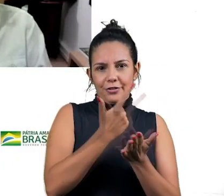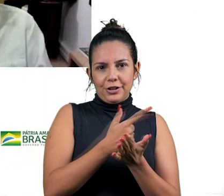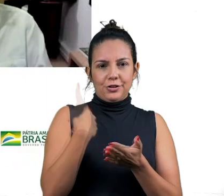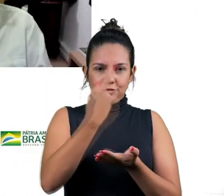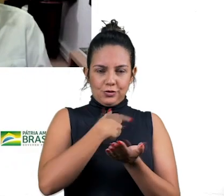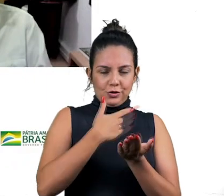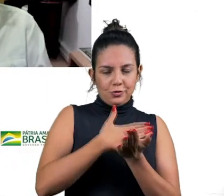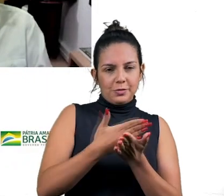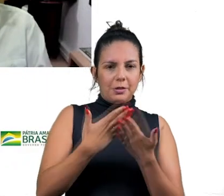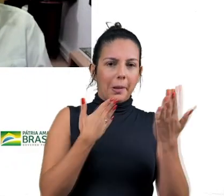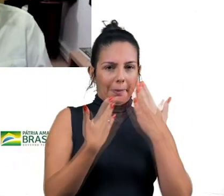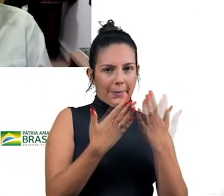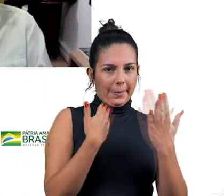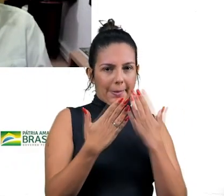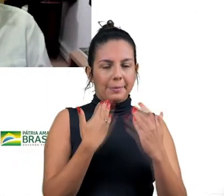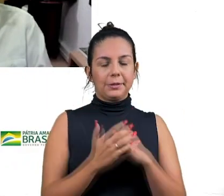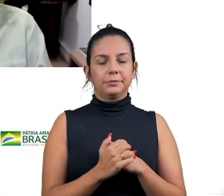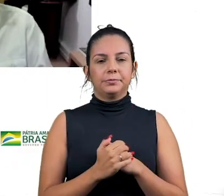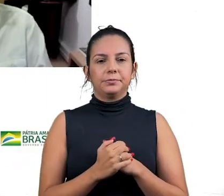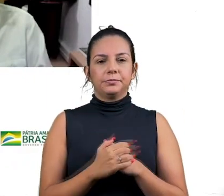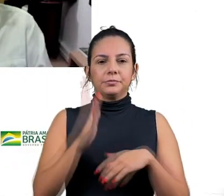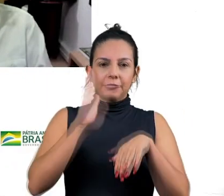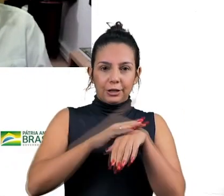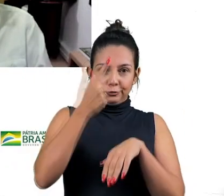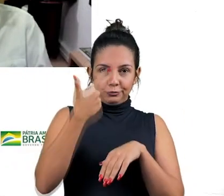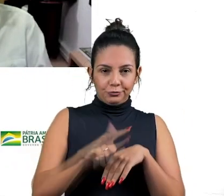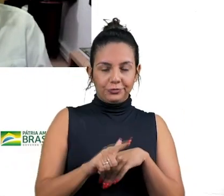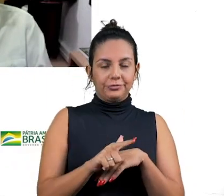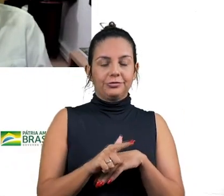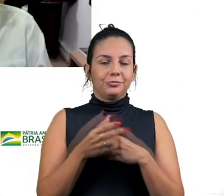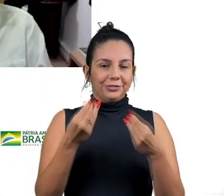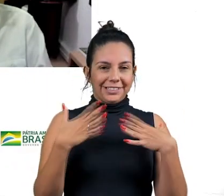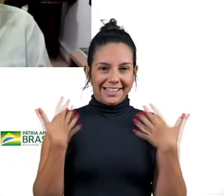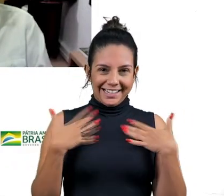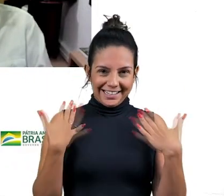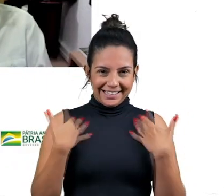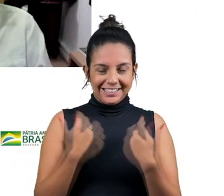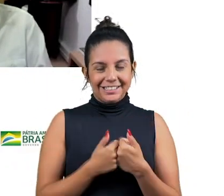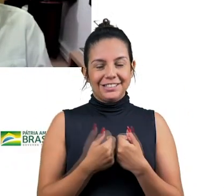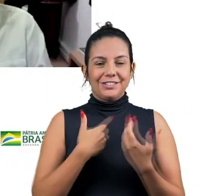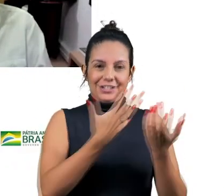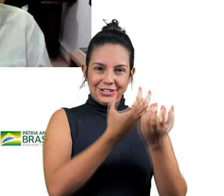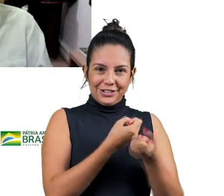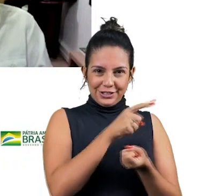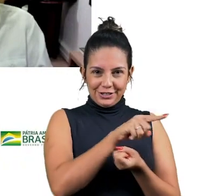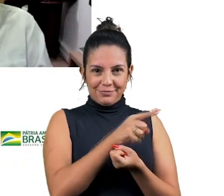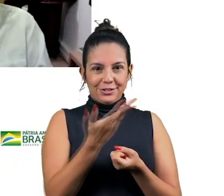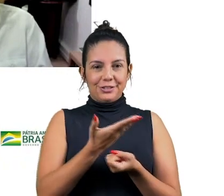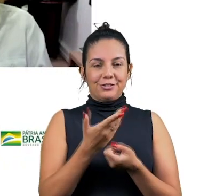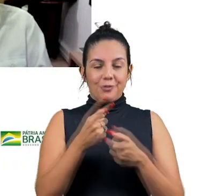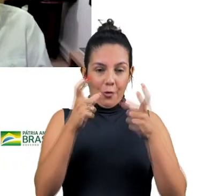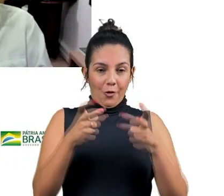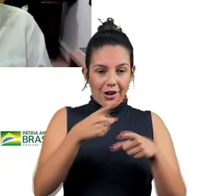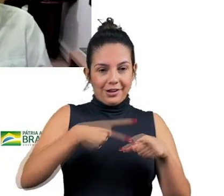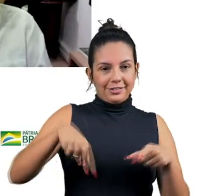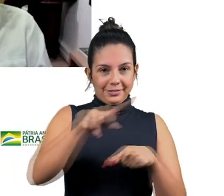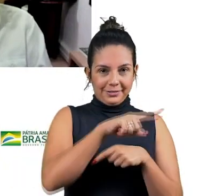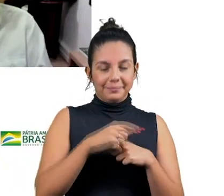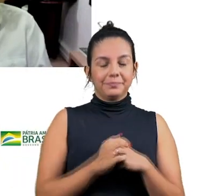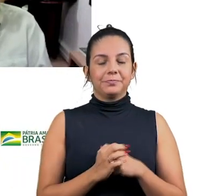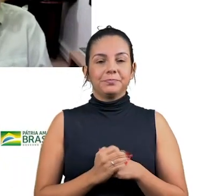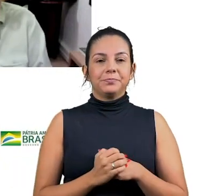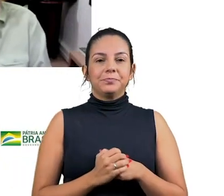gente começar o nosso bate-papo aqui, mais um, que com muita alegria eu recebo aqui nesse ambiente do Sempre um